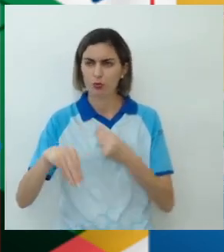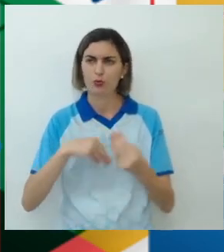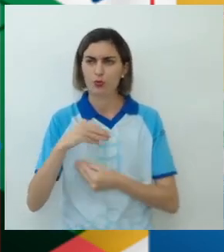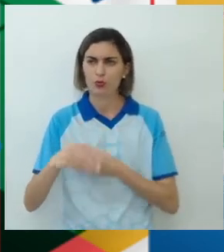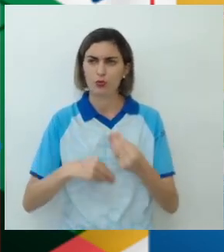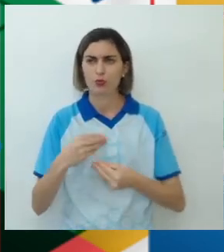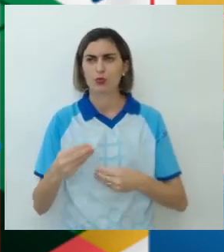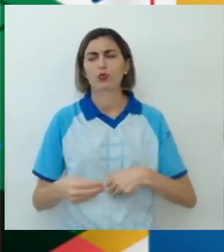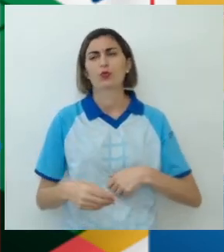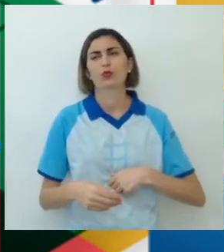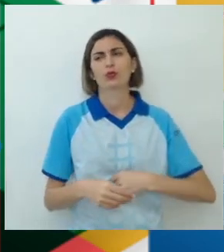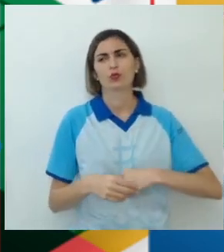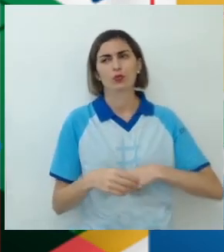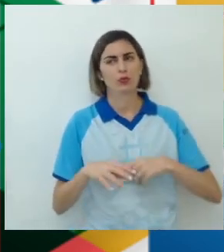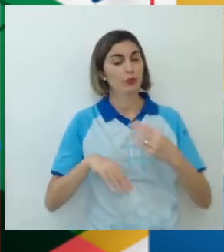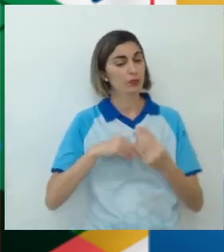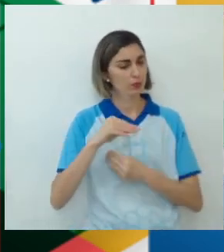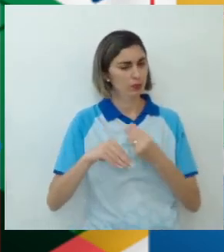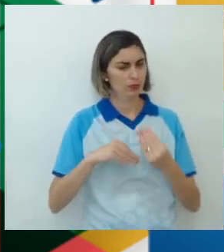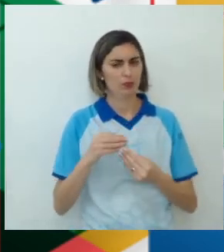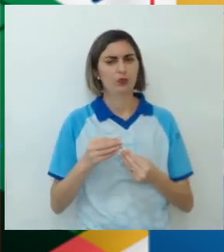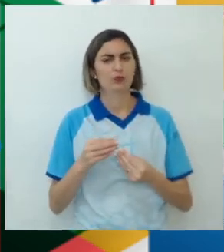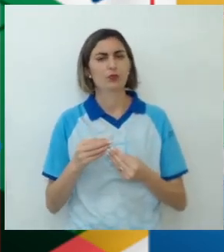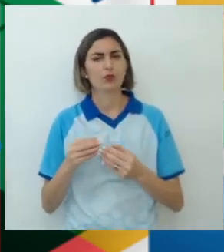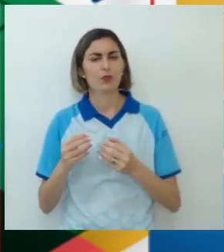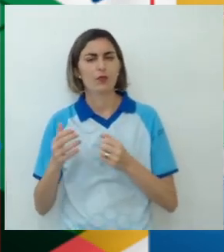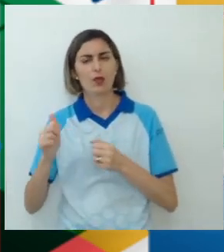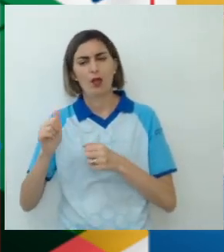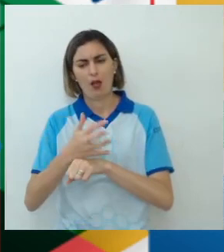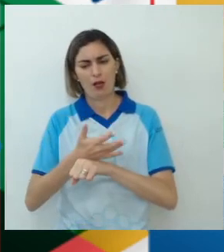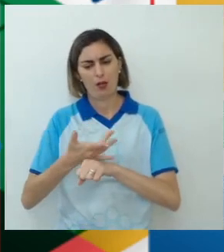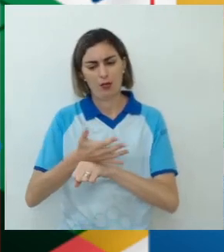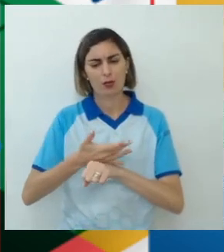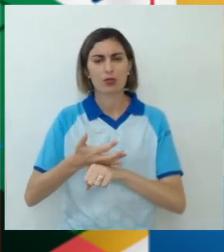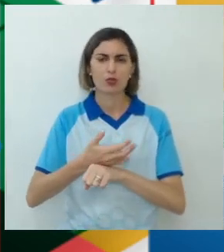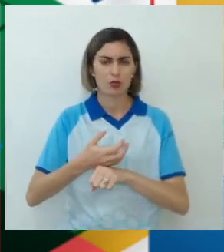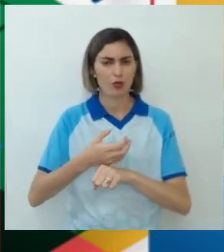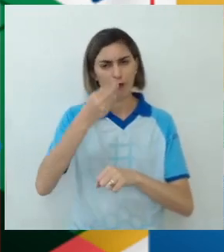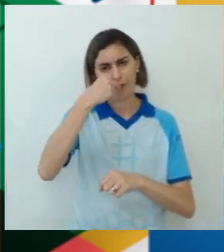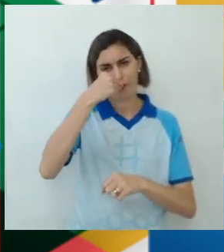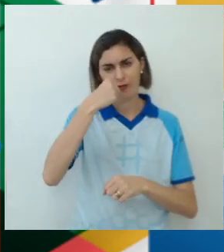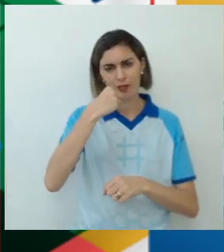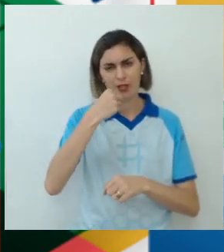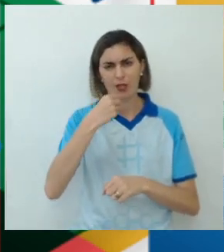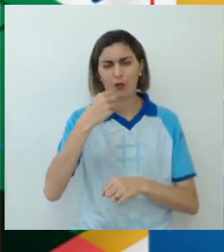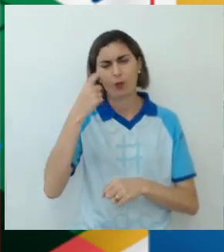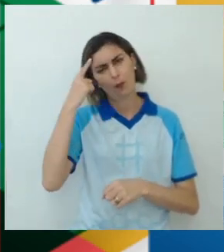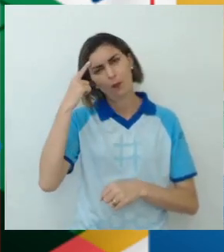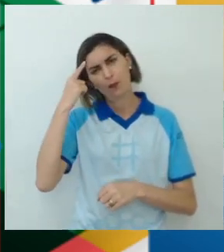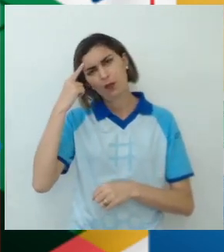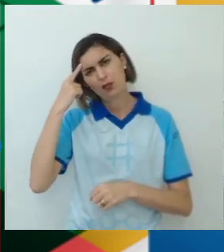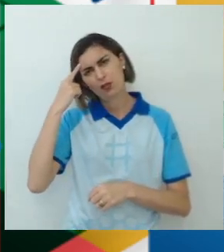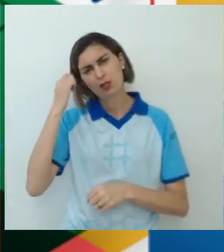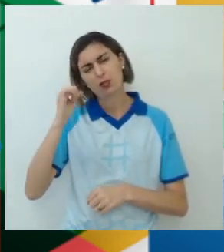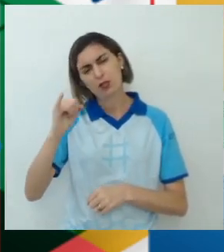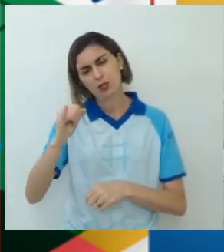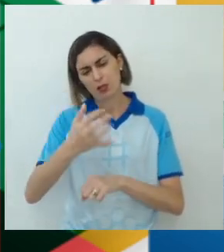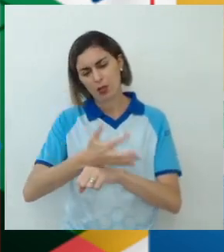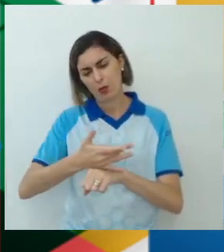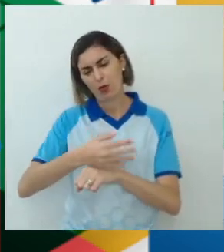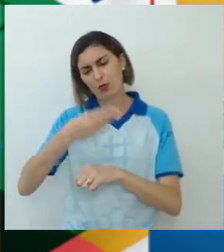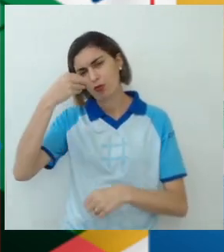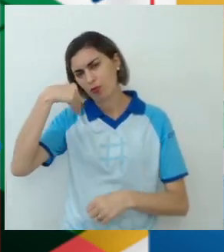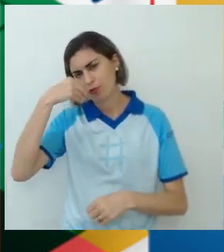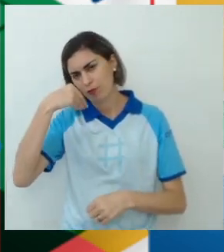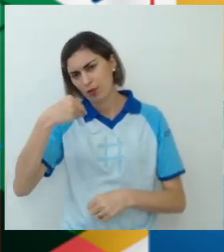Então vamos pegar aqui, ó, bases conjugadas dos ácidos que são fracos. Então, pensa comigo. Se o ácido é